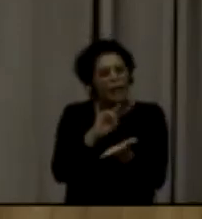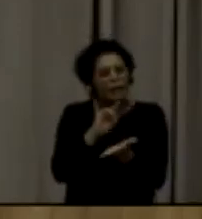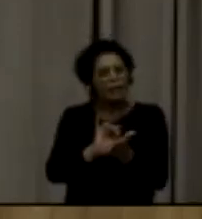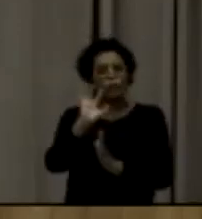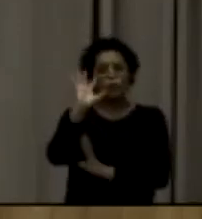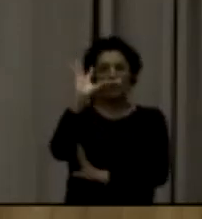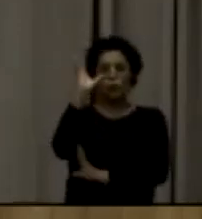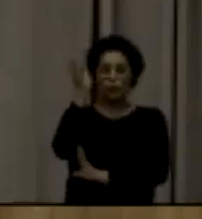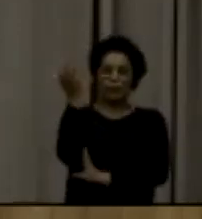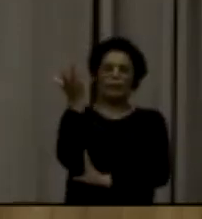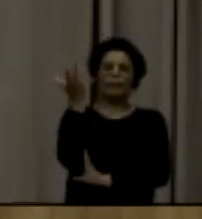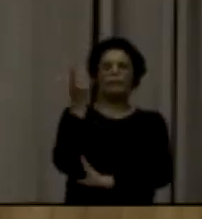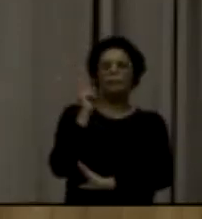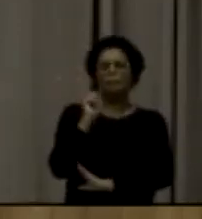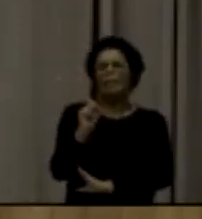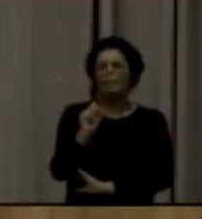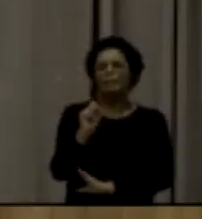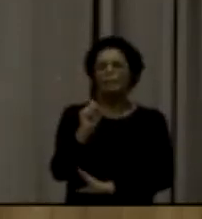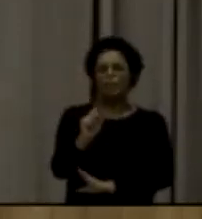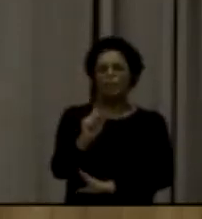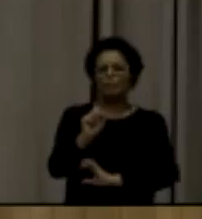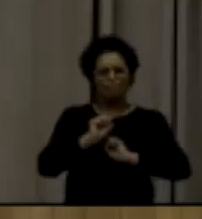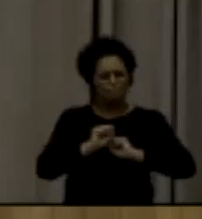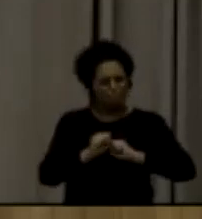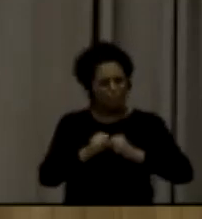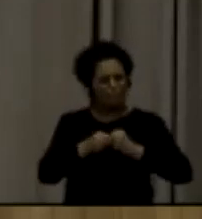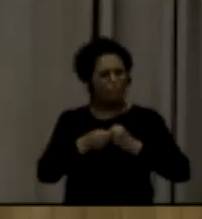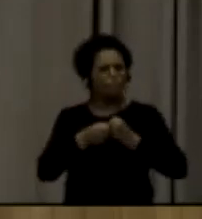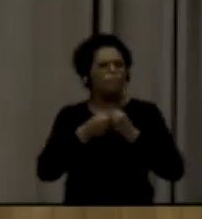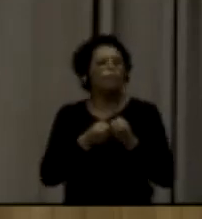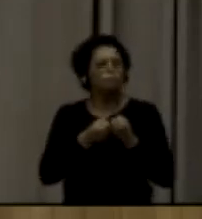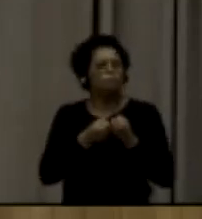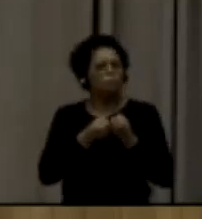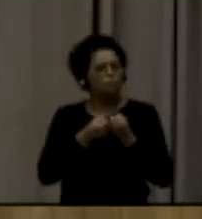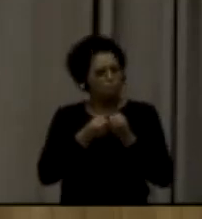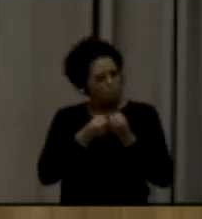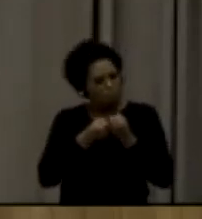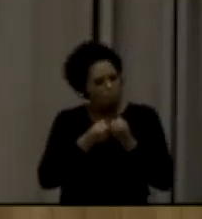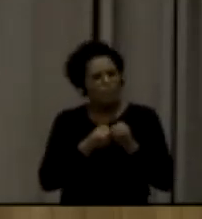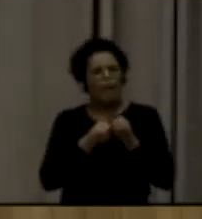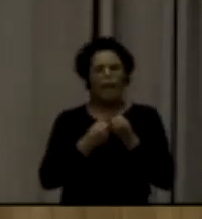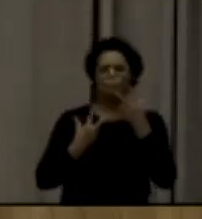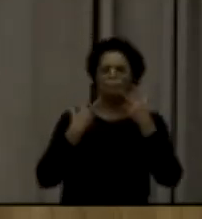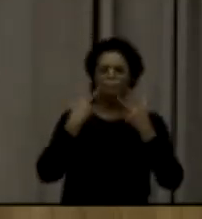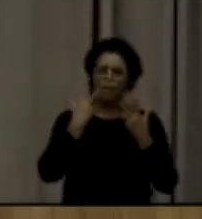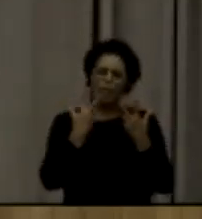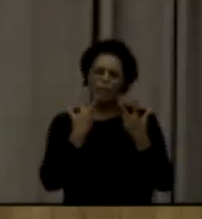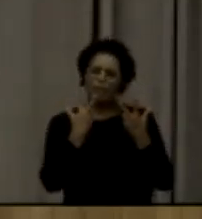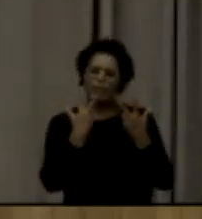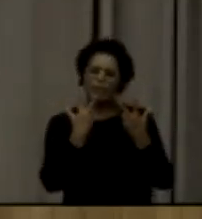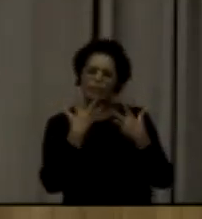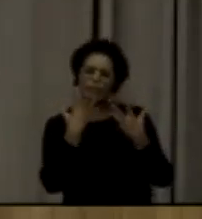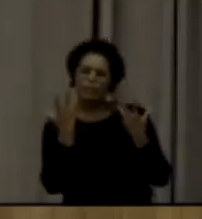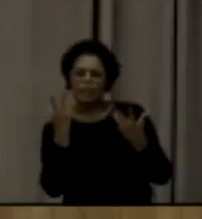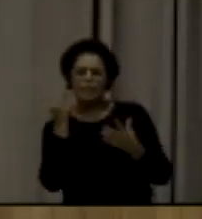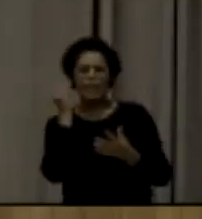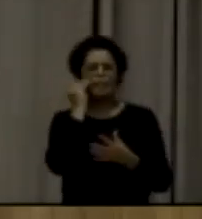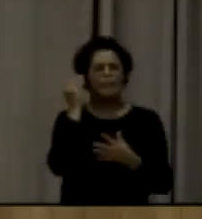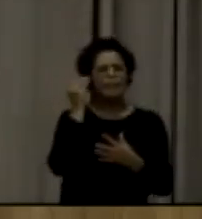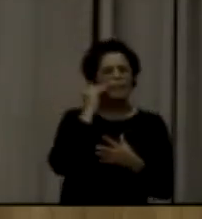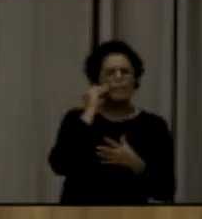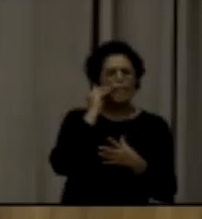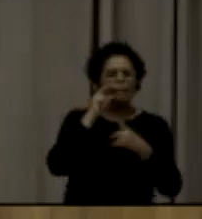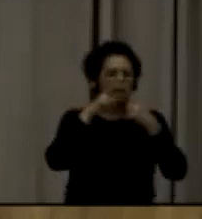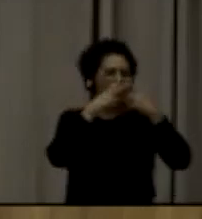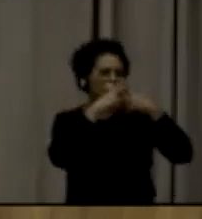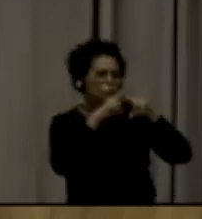trazendo um gigante que era muito forte e ele cortava a cabeça de todas as pessoas que estavam